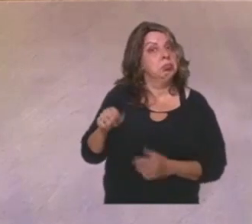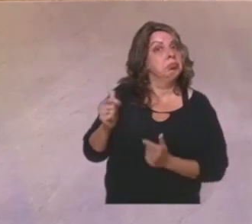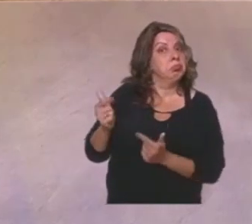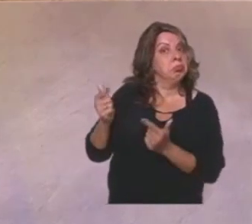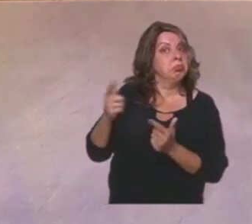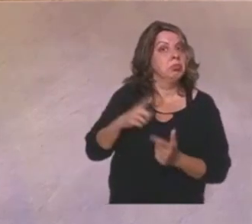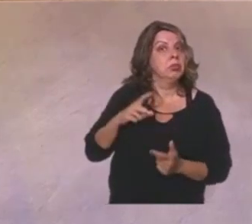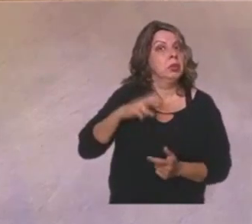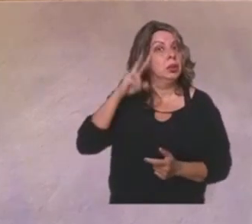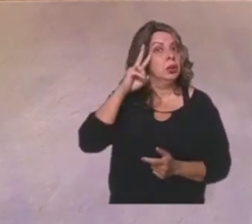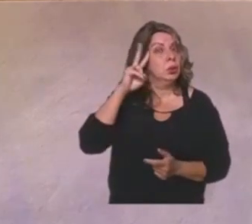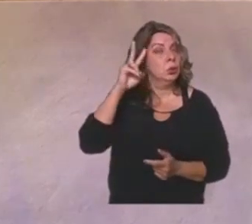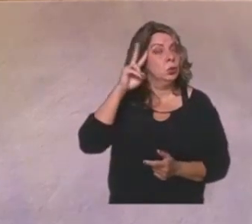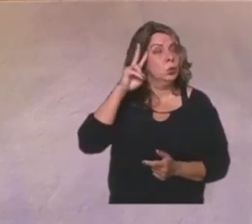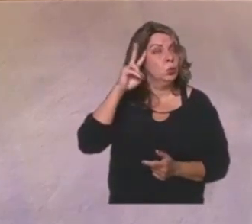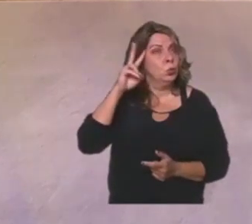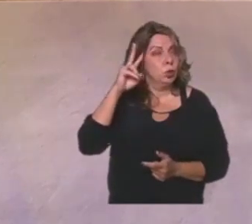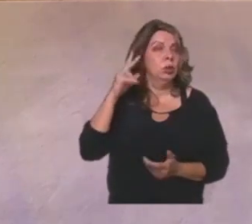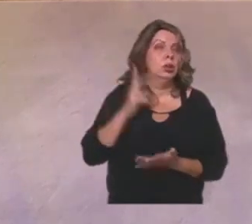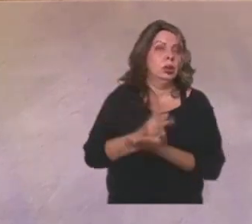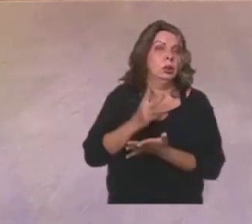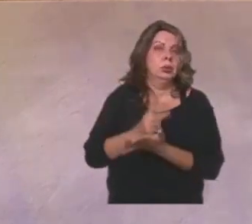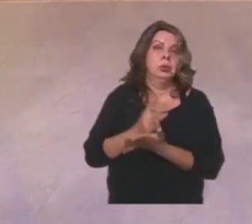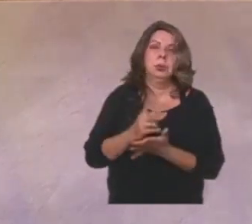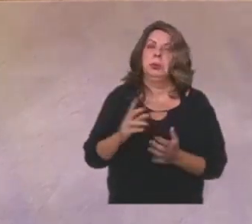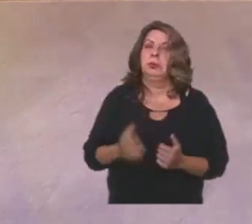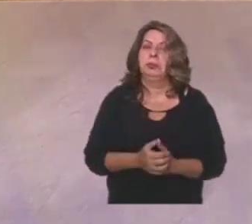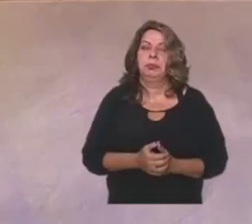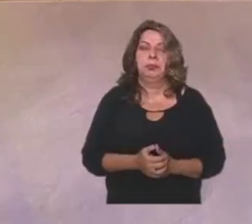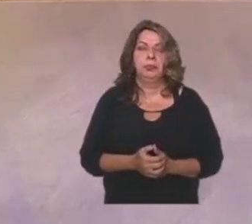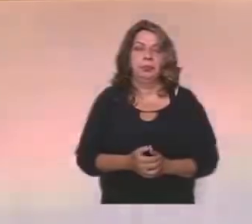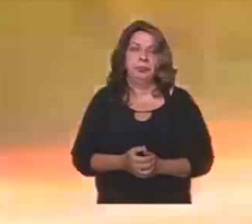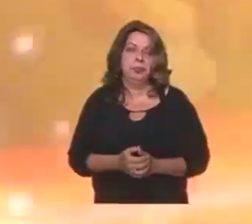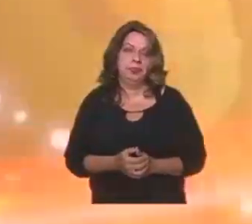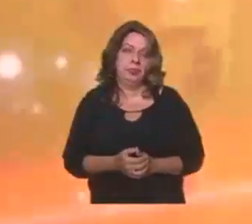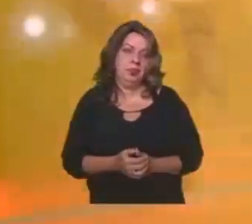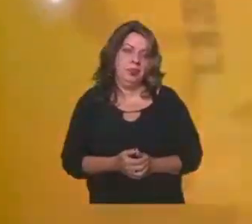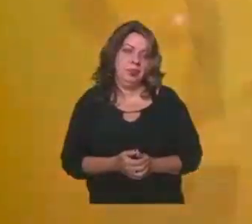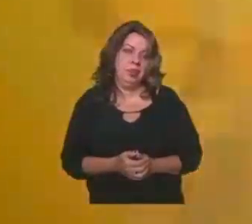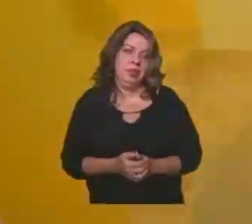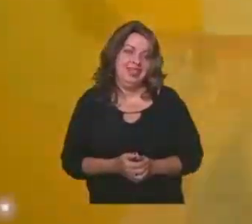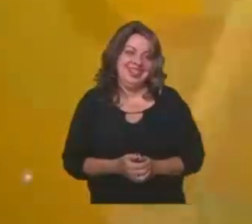Pequente, tá lá de segunda a segunda, pronta para atender você. Vamos lá, roda!